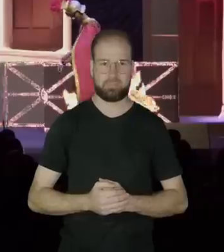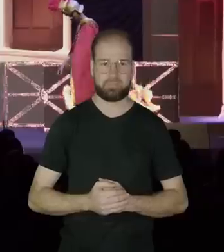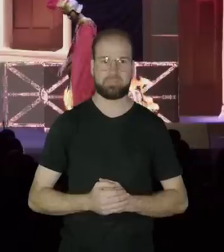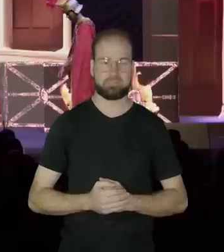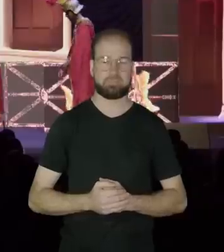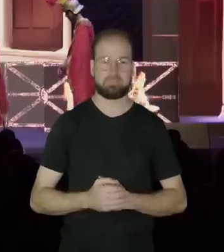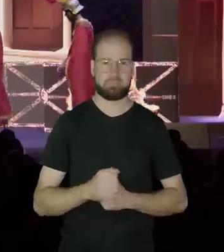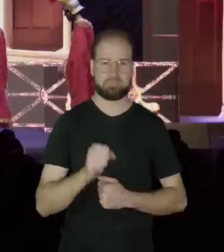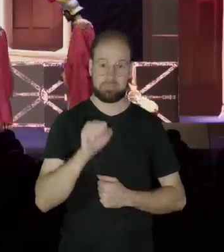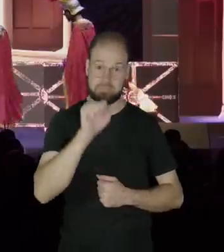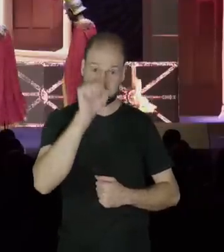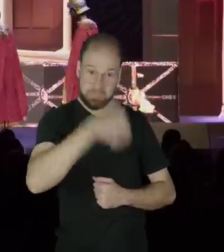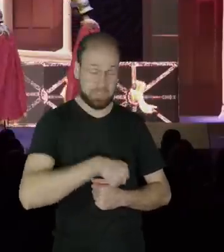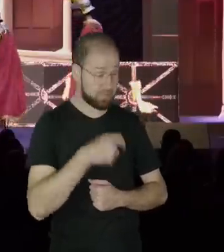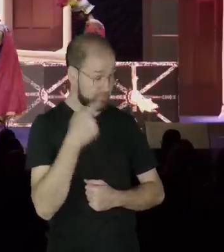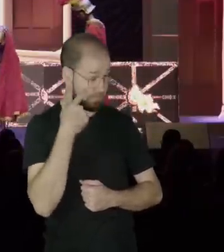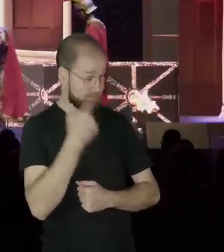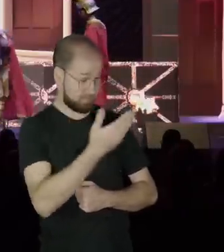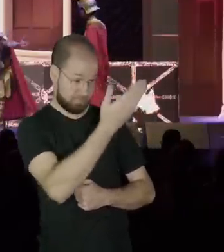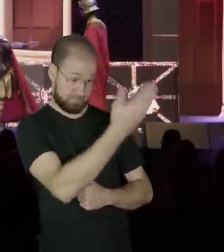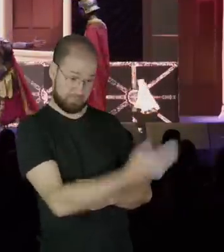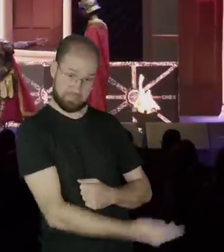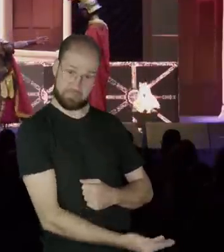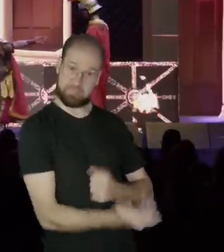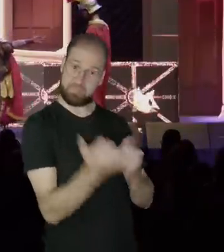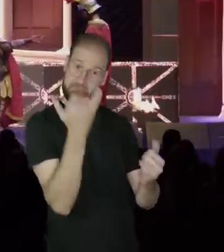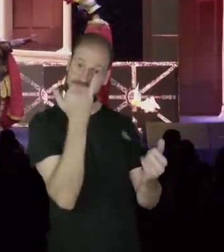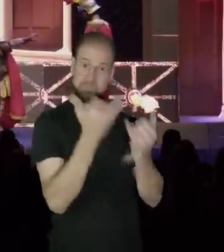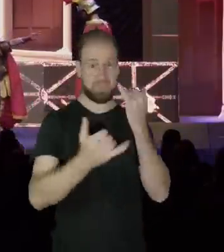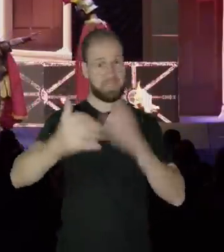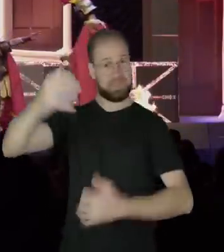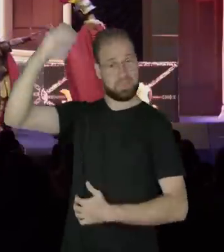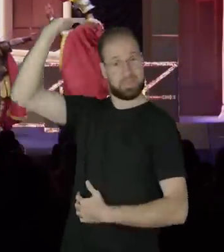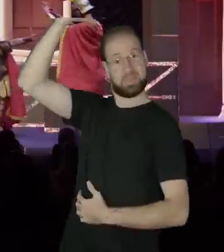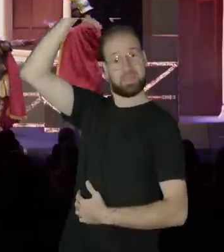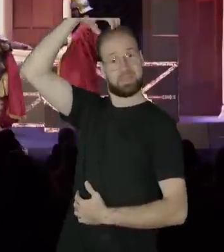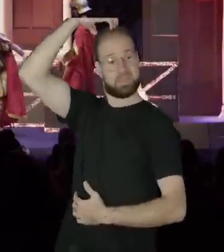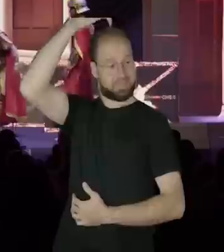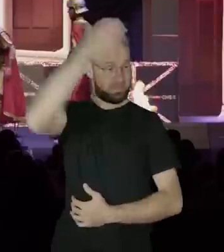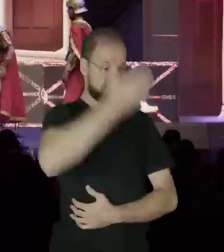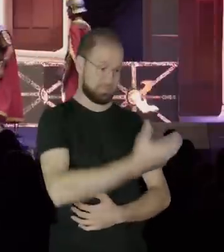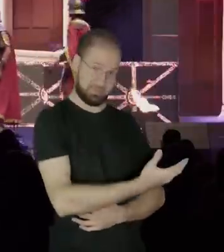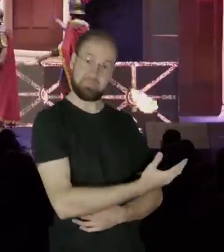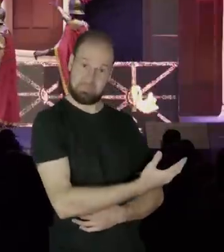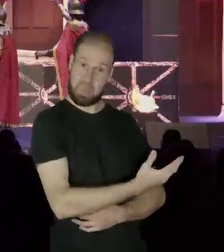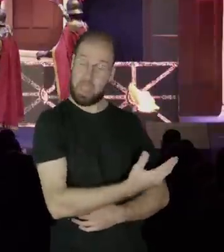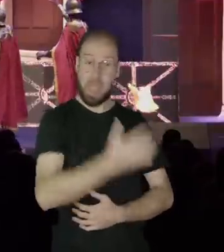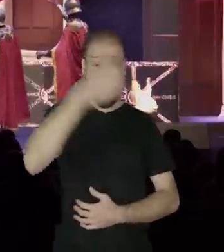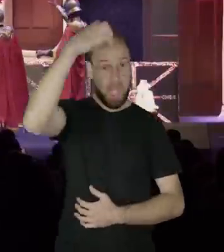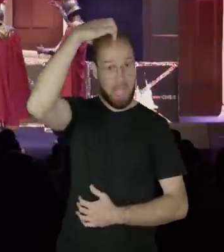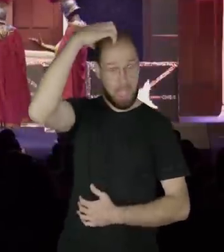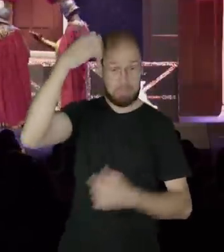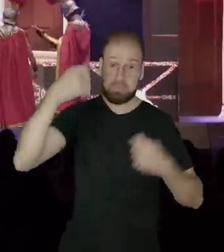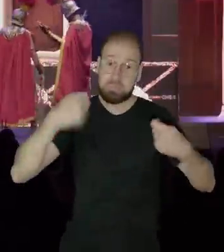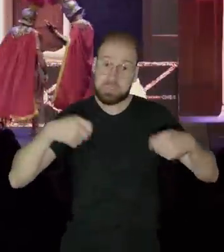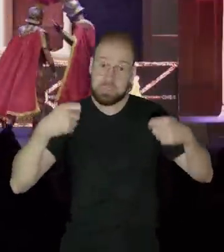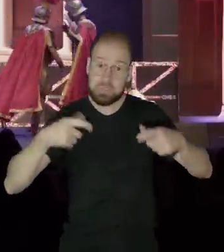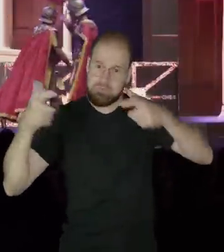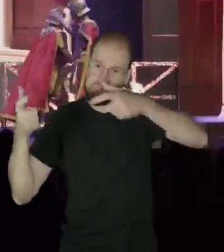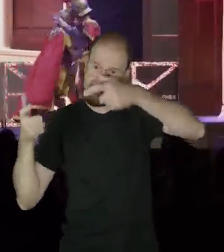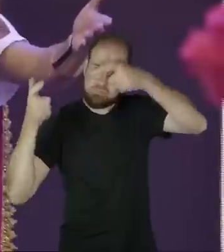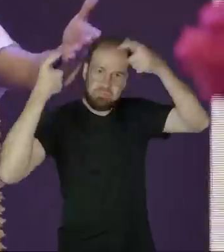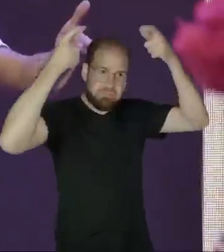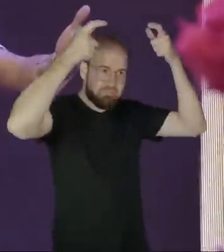Sim, olha como está parecido com o rei. Mas todo rei tem uma coroa.